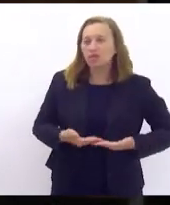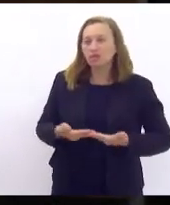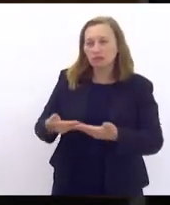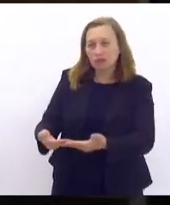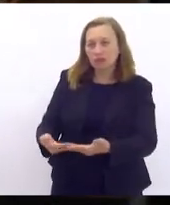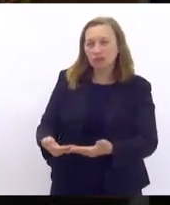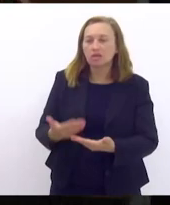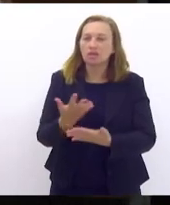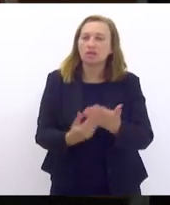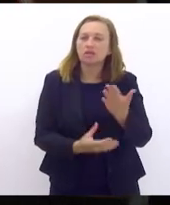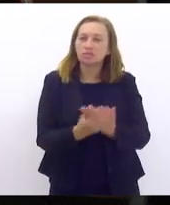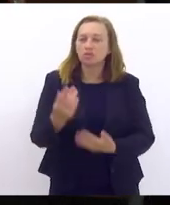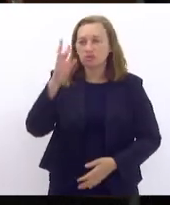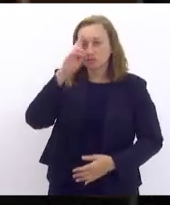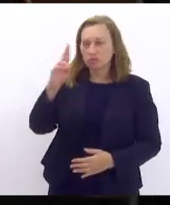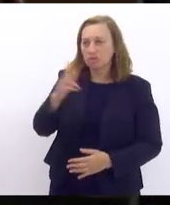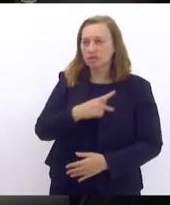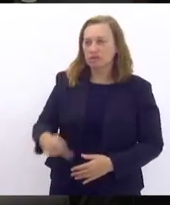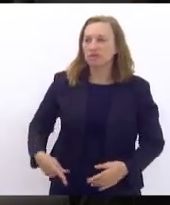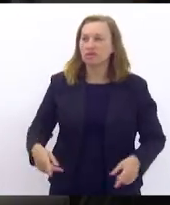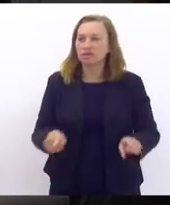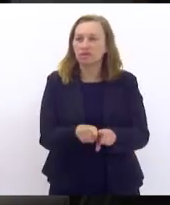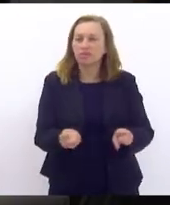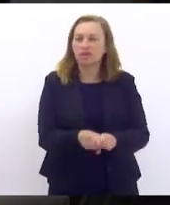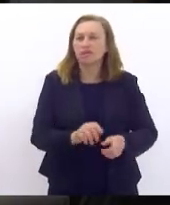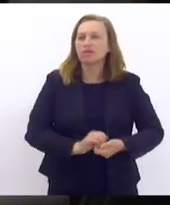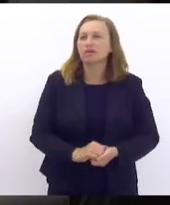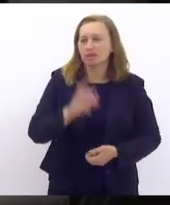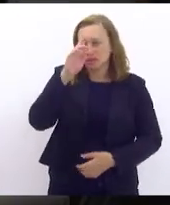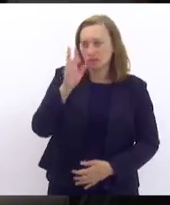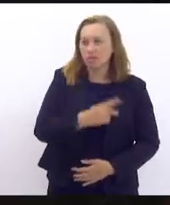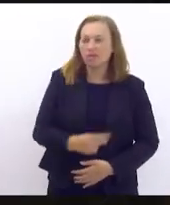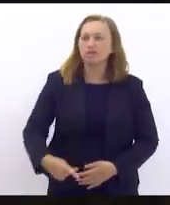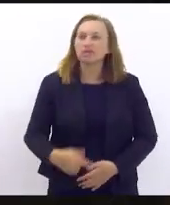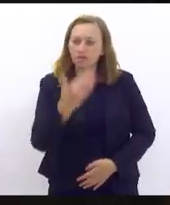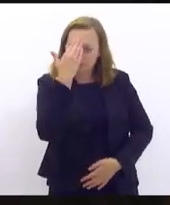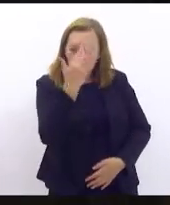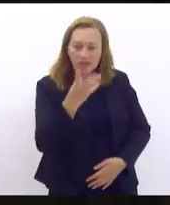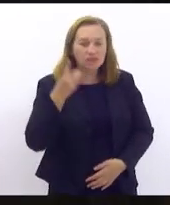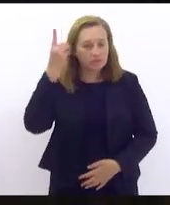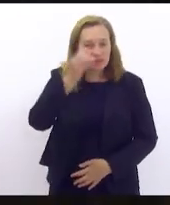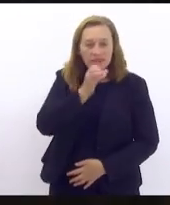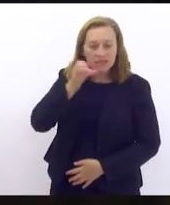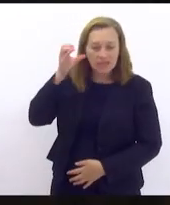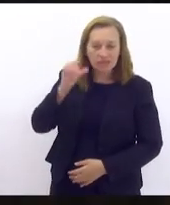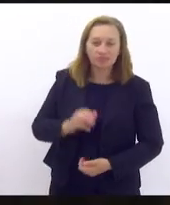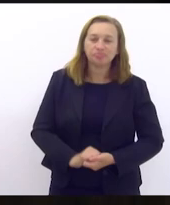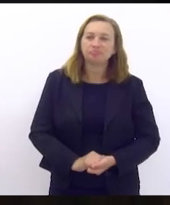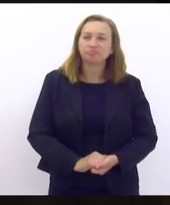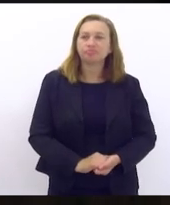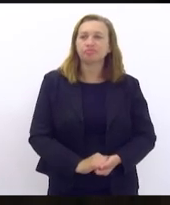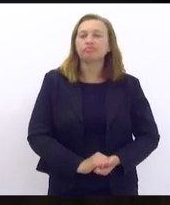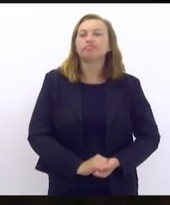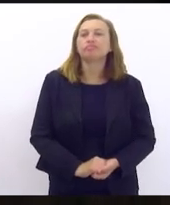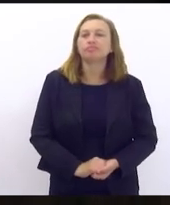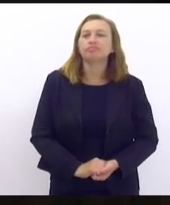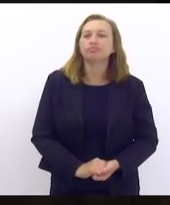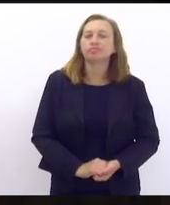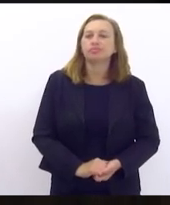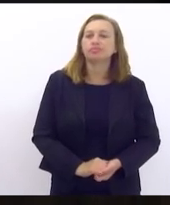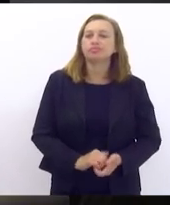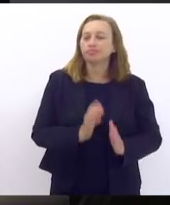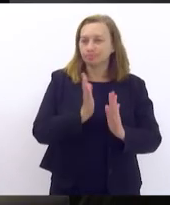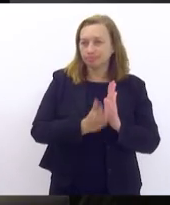às mãos de Vossa Excelência também. Senhor presidente. Muito obrigado, deputada Célia. Pode subir. Vossa Excelência, aqui, por me favor. Permite um pequeno